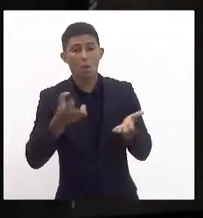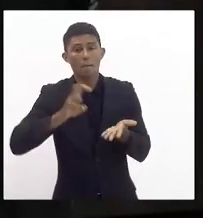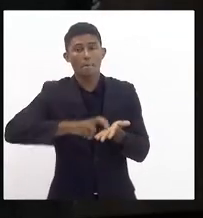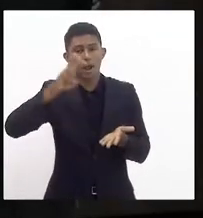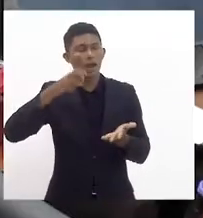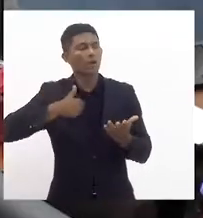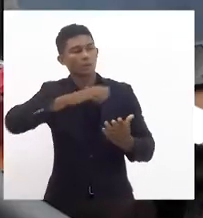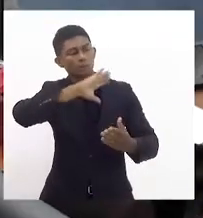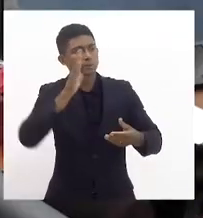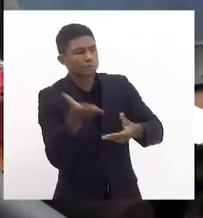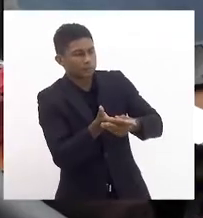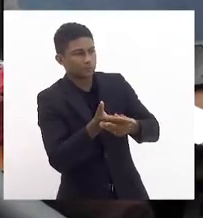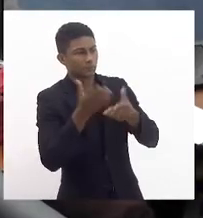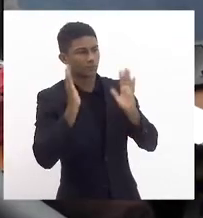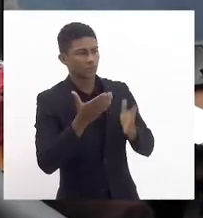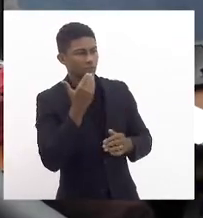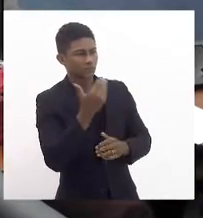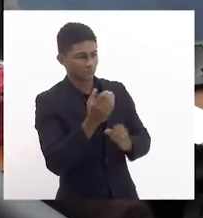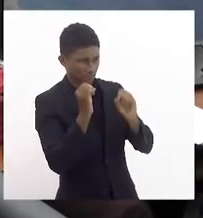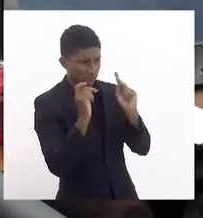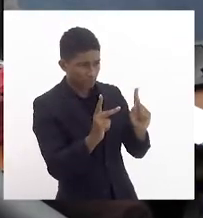casa. Ok?